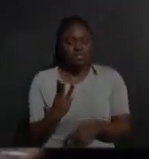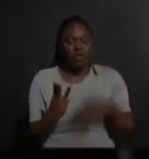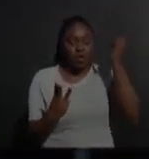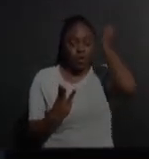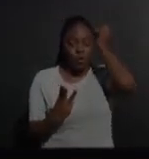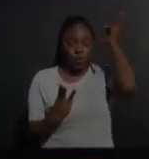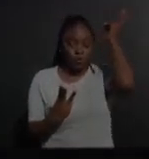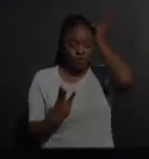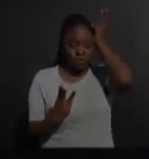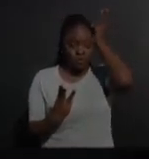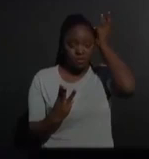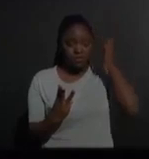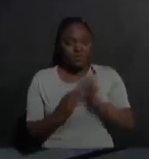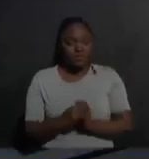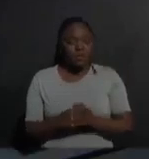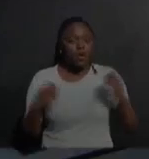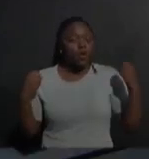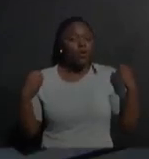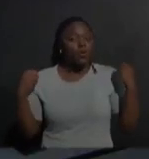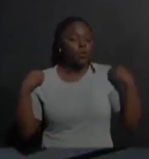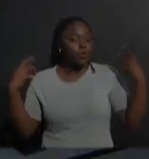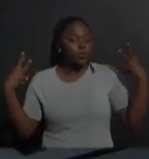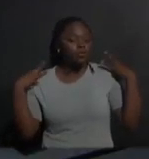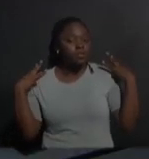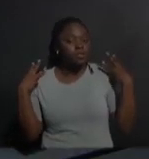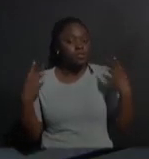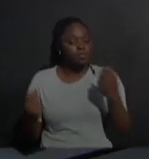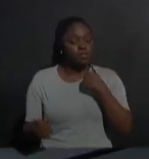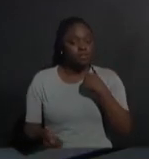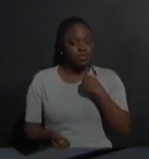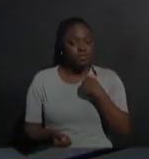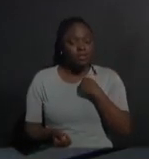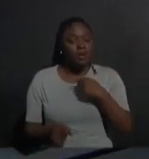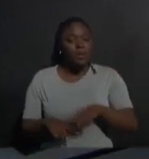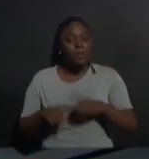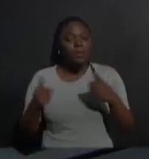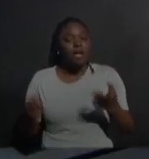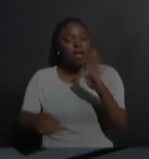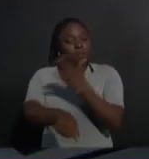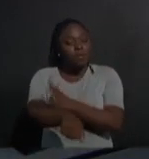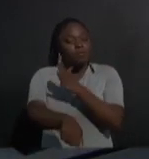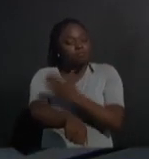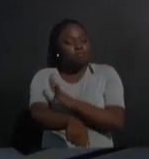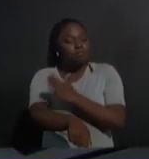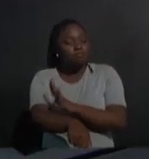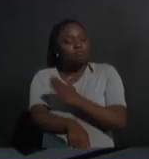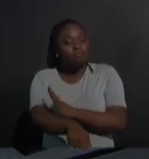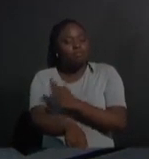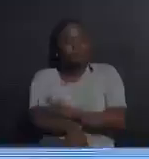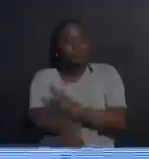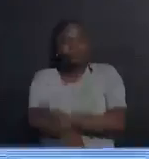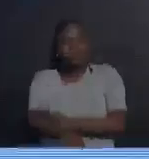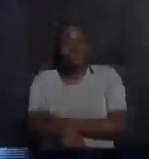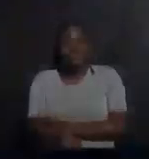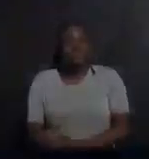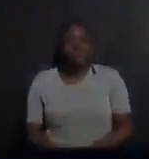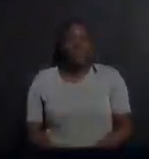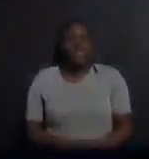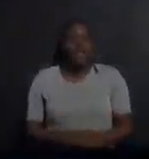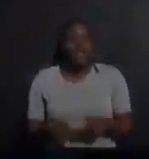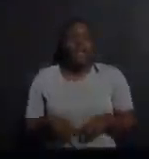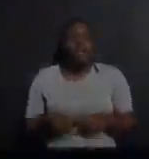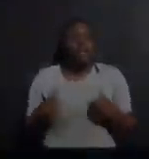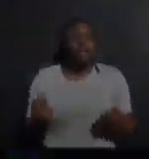o menino, o judeu lá, Ari e eu. Mas praticante, eu praticante, os dois praticantes. E o